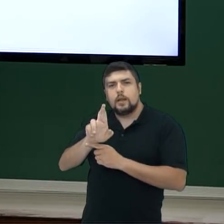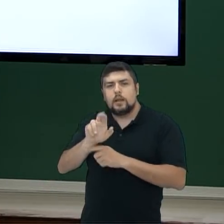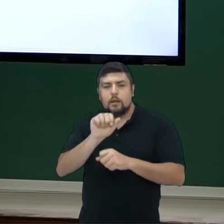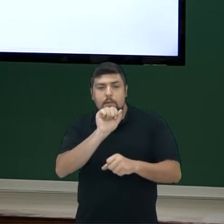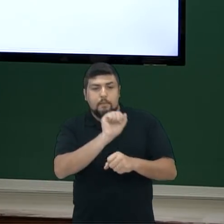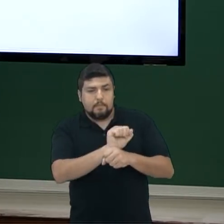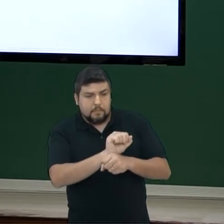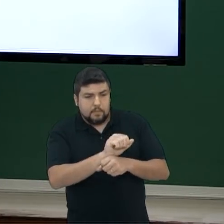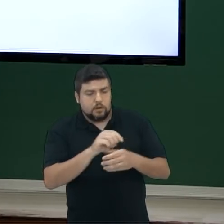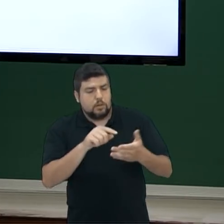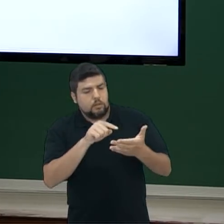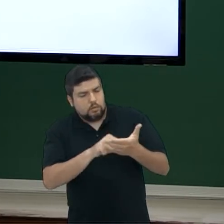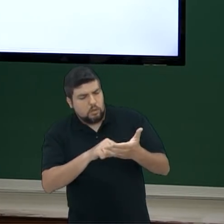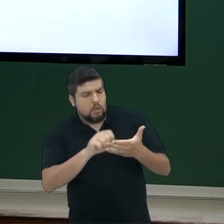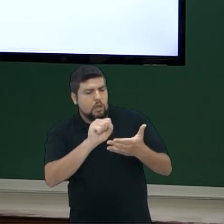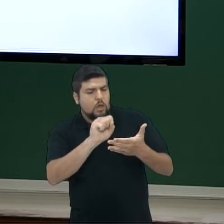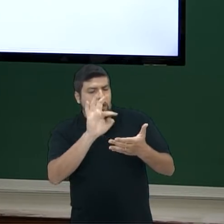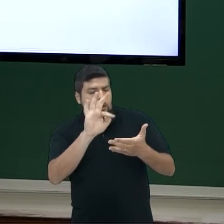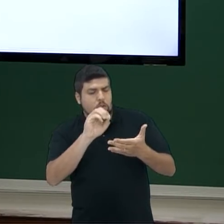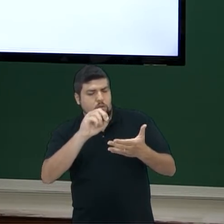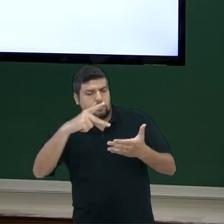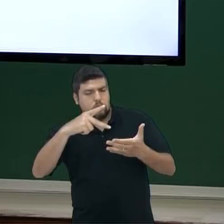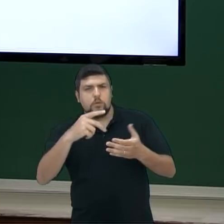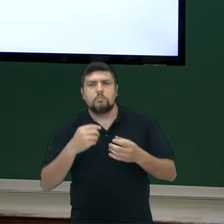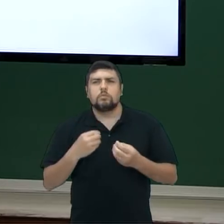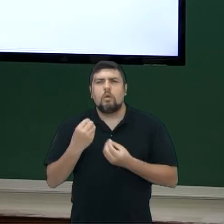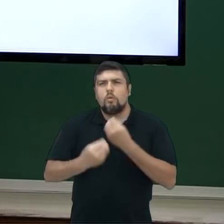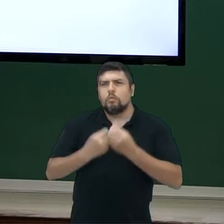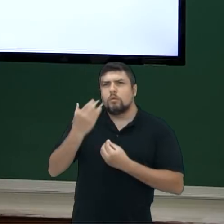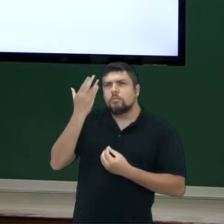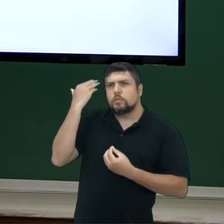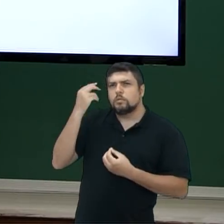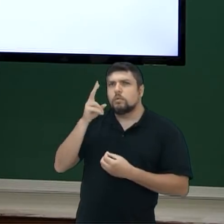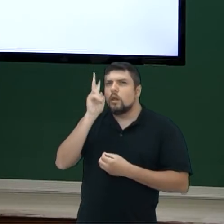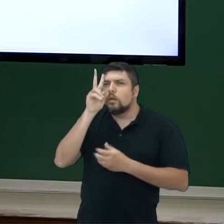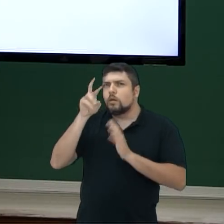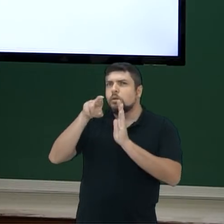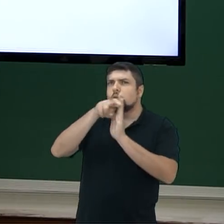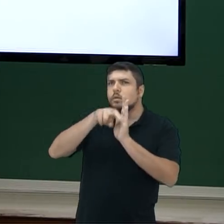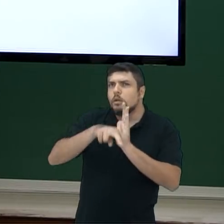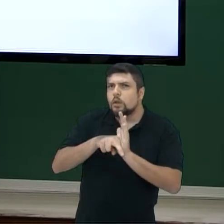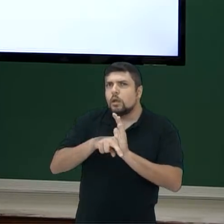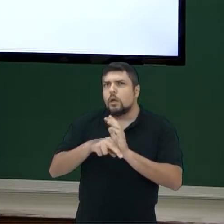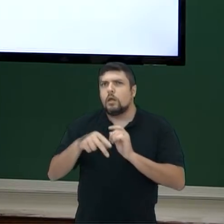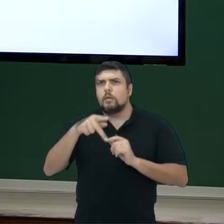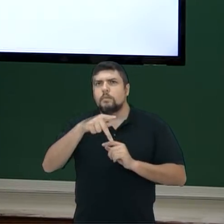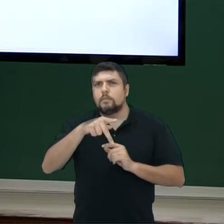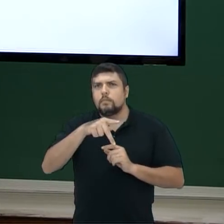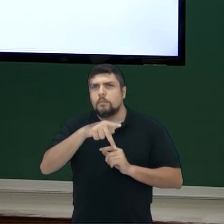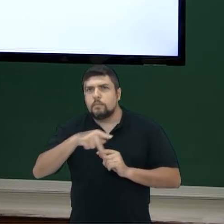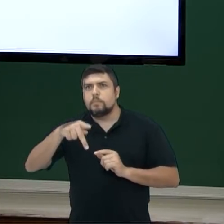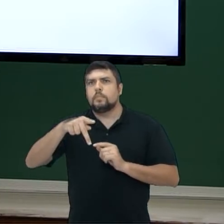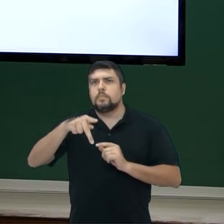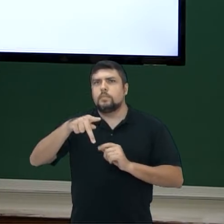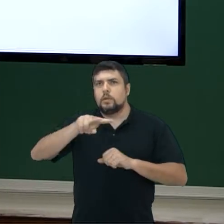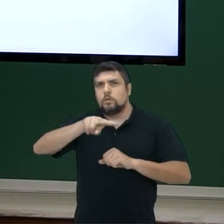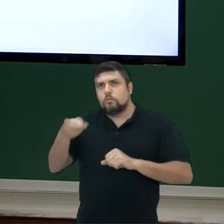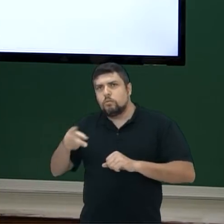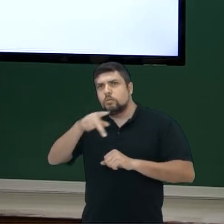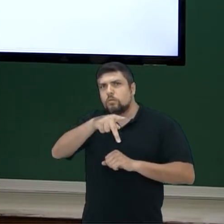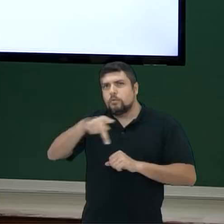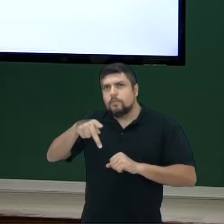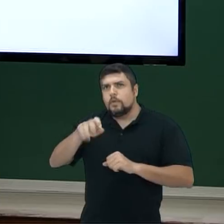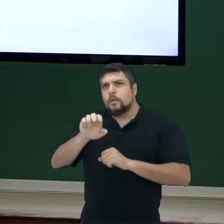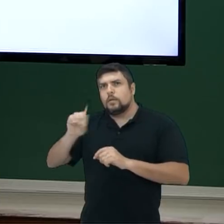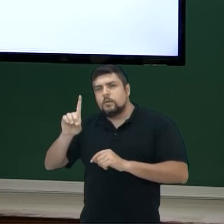Ah, achei stop. Nossa, como é que eu faço o passado? Ah, lembrei da regra, dobrei o P, coloquei ED, parei,